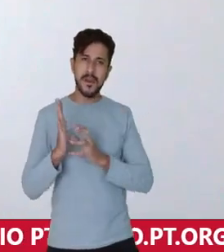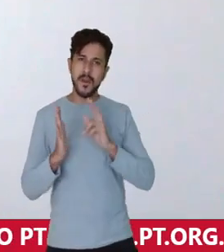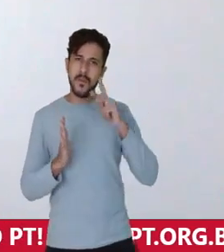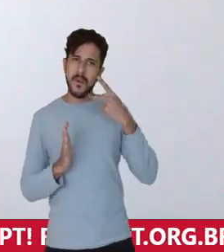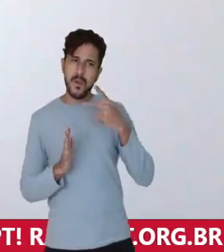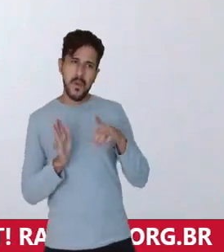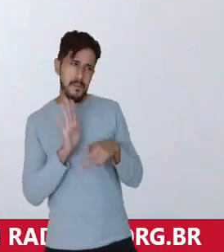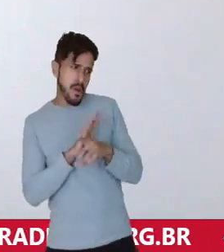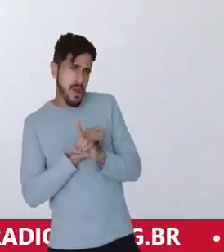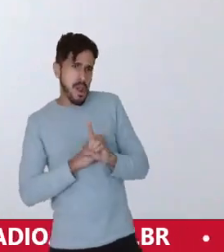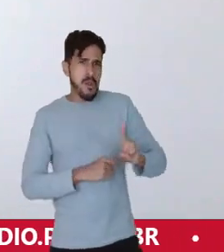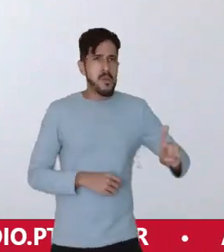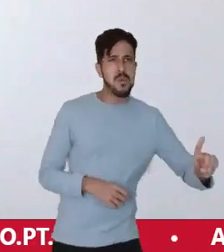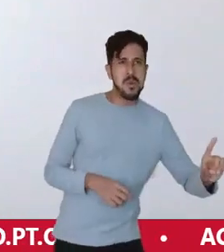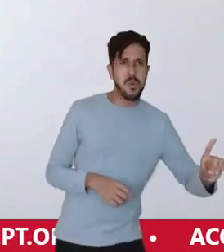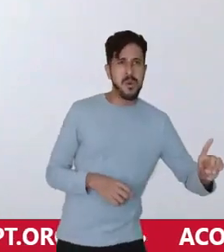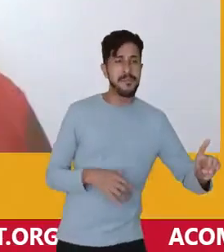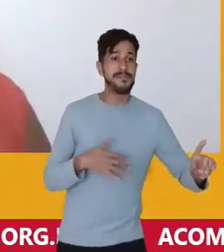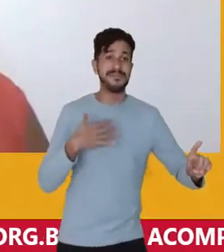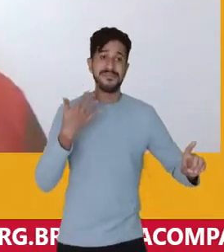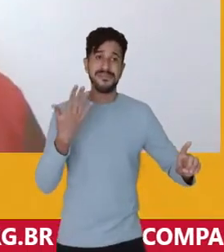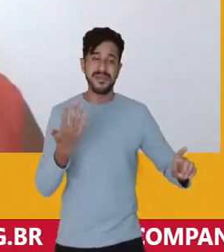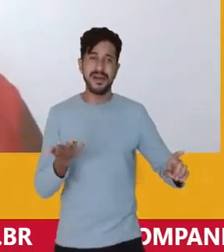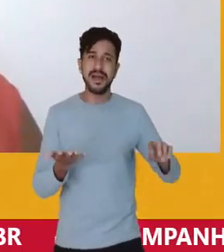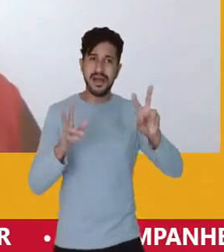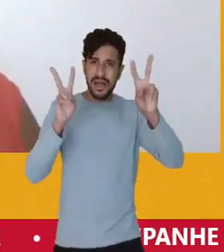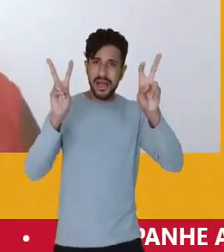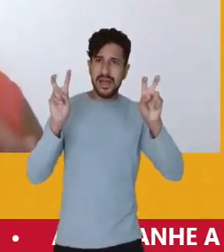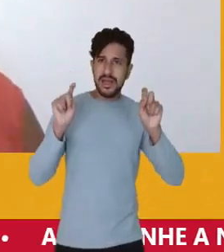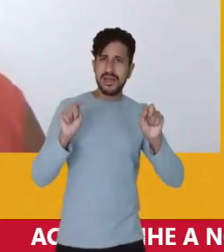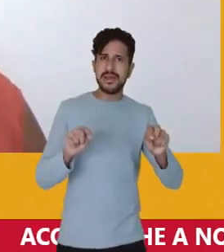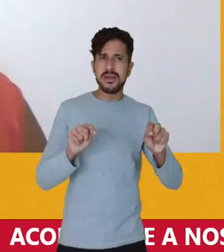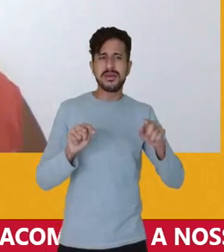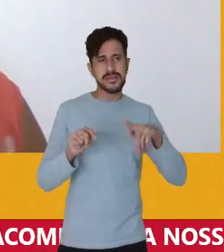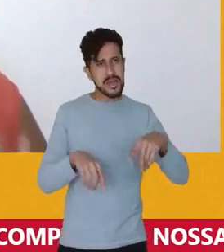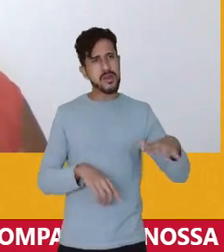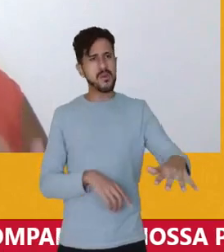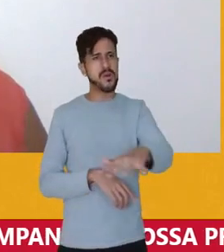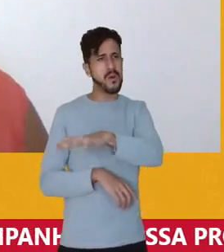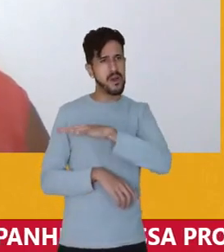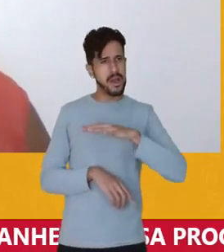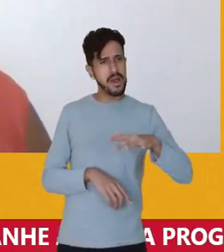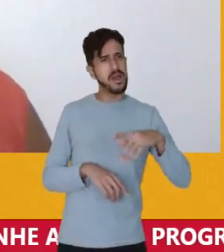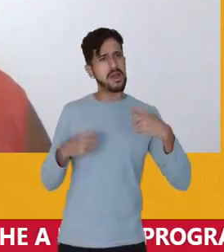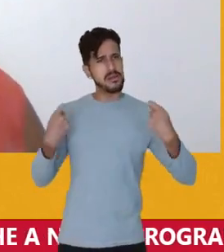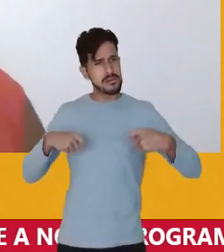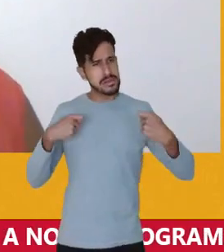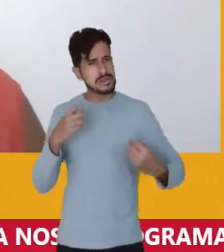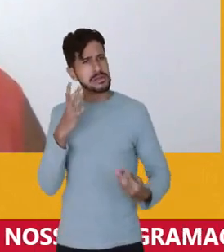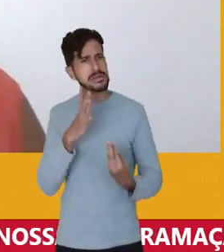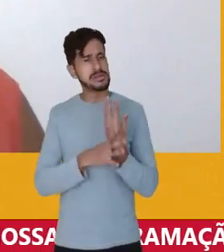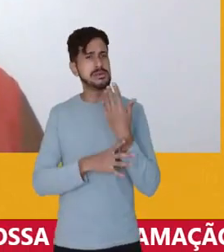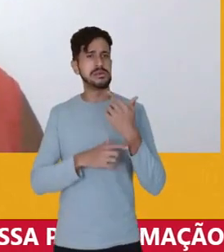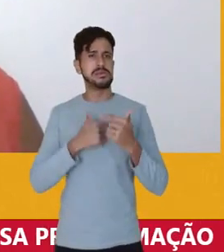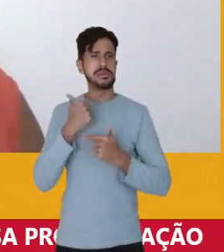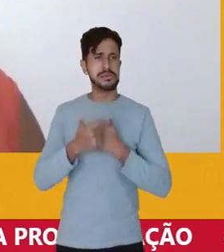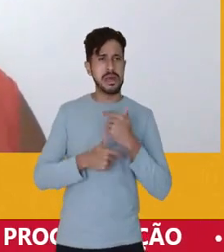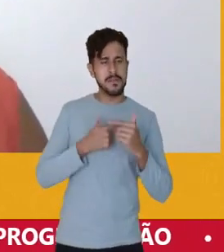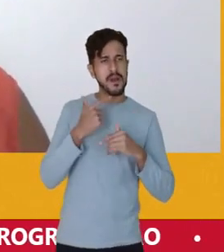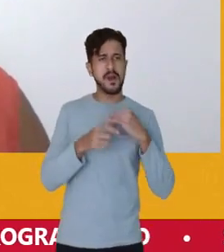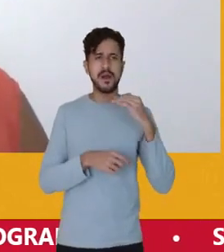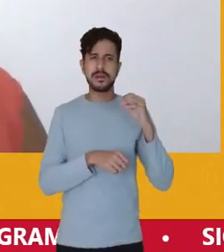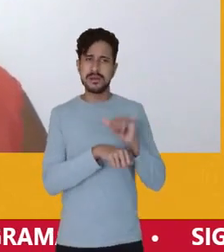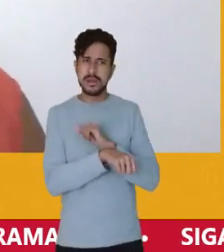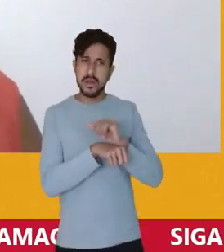de extrema-direita. Então, isso é um espaço que há necessidade de uma intervenção